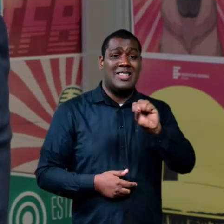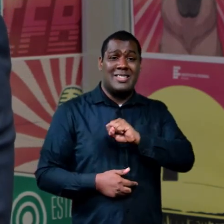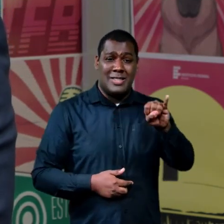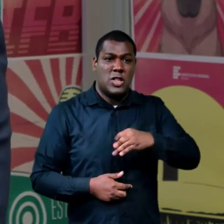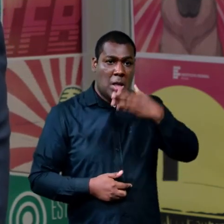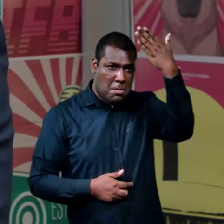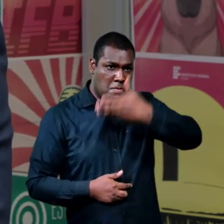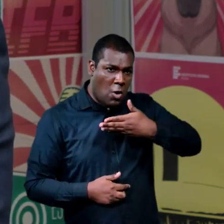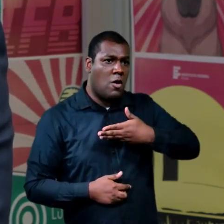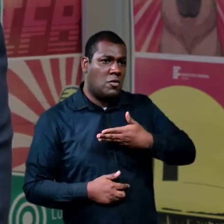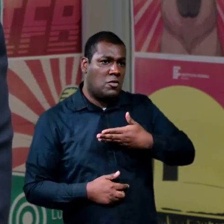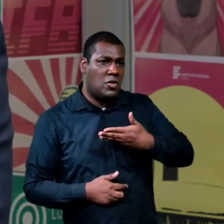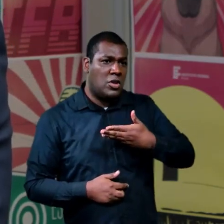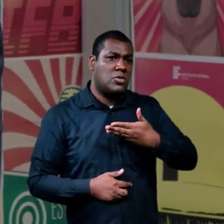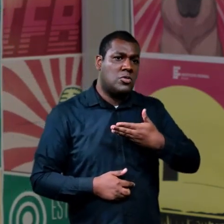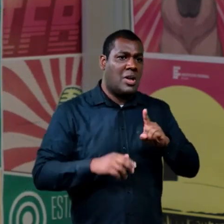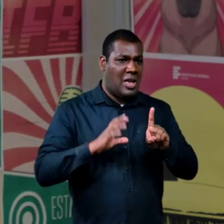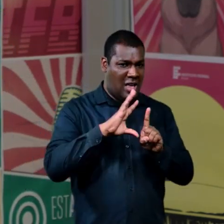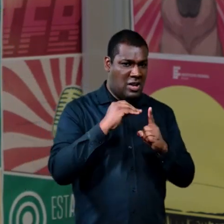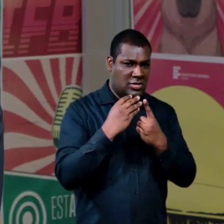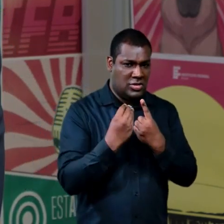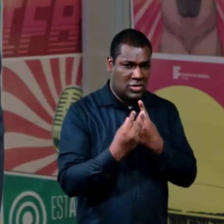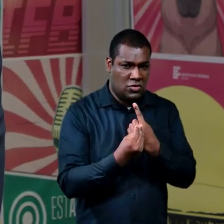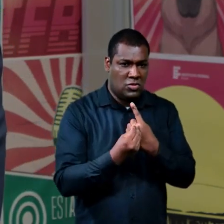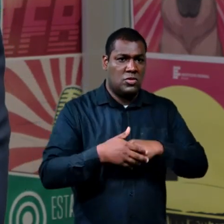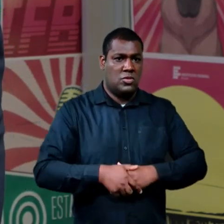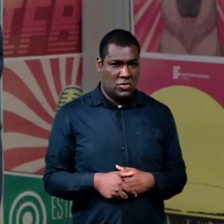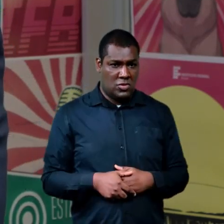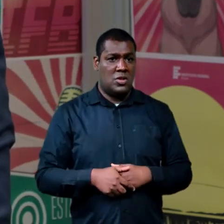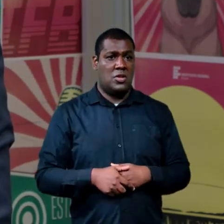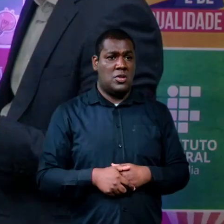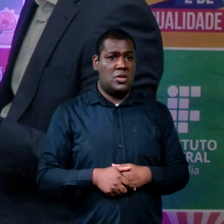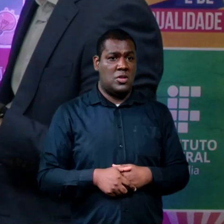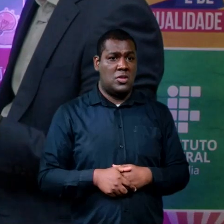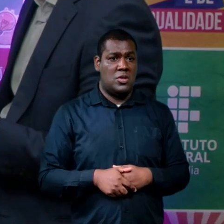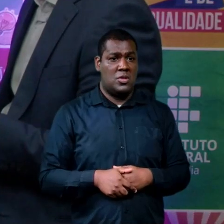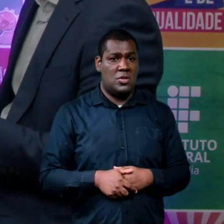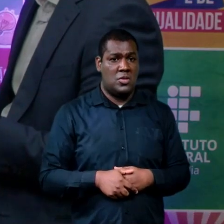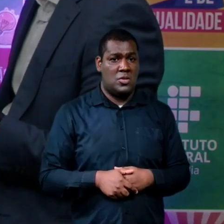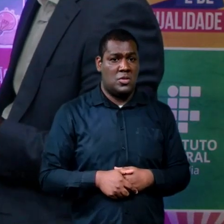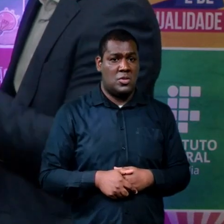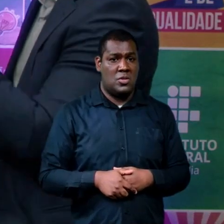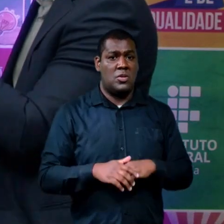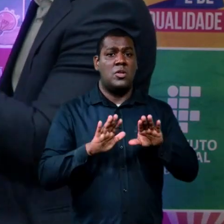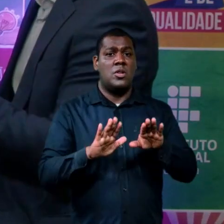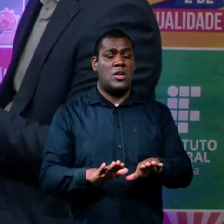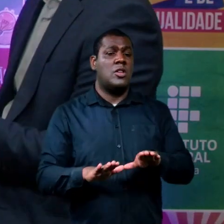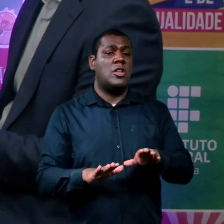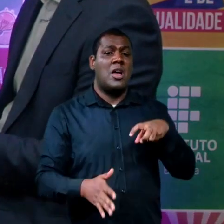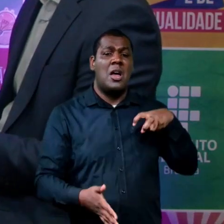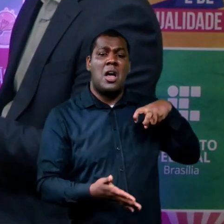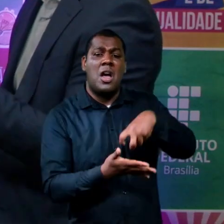o assédio sexual no processo, a autoridade pública não pode escolher a penalidade. Ela